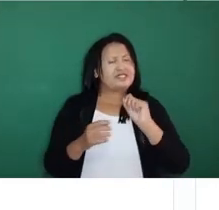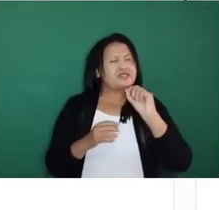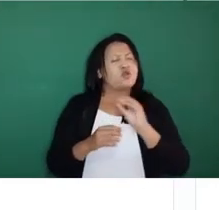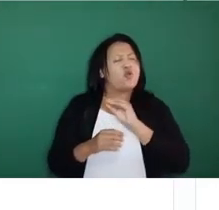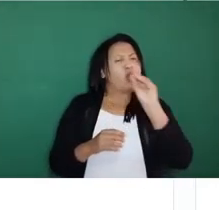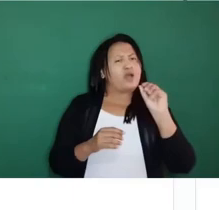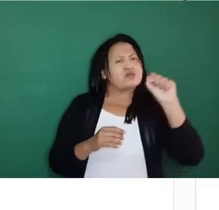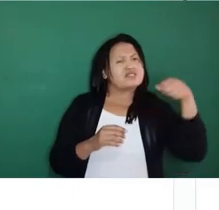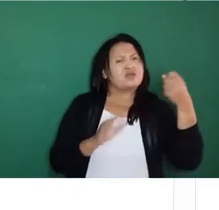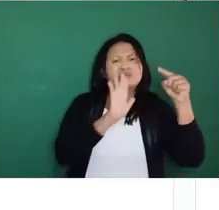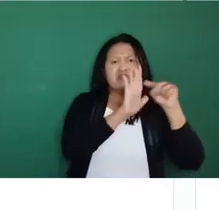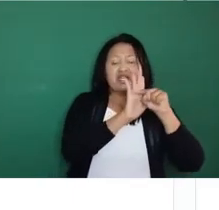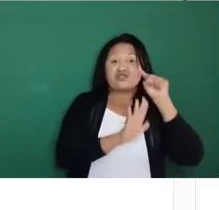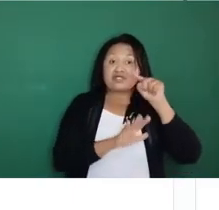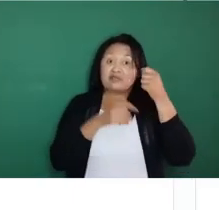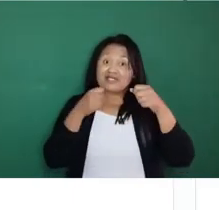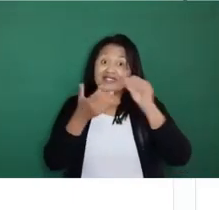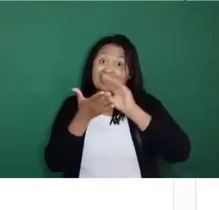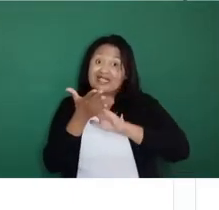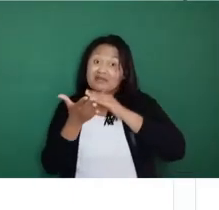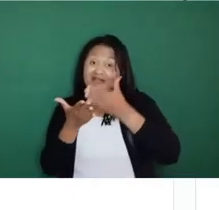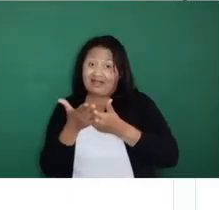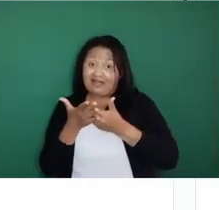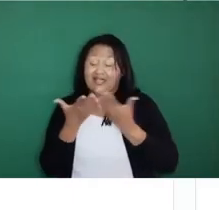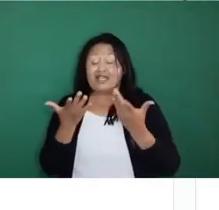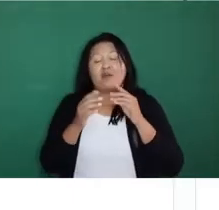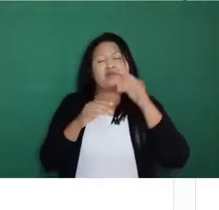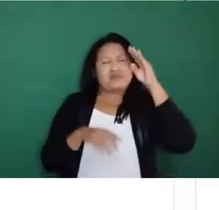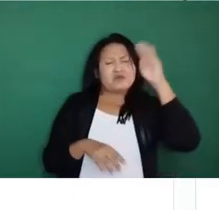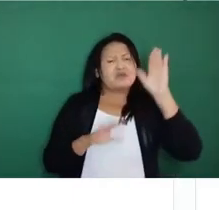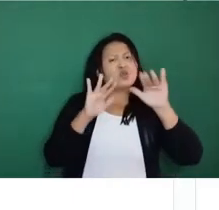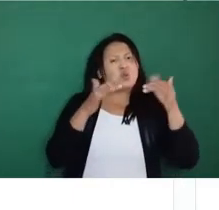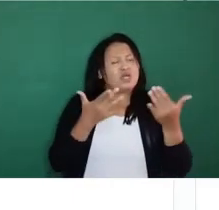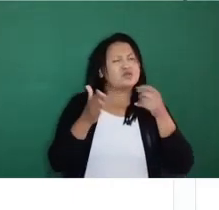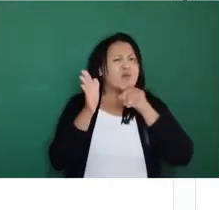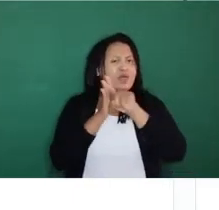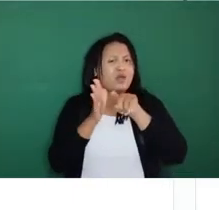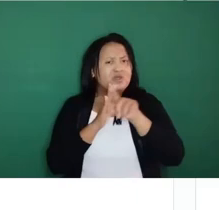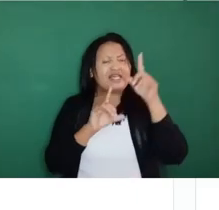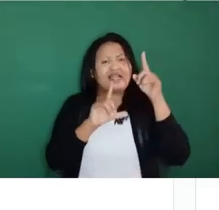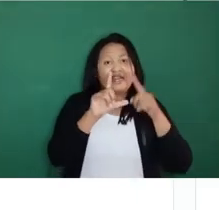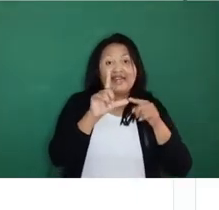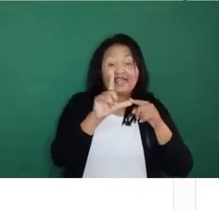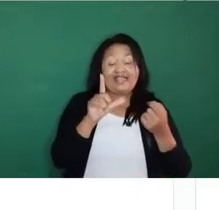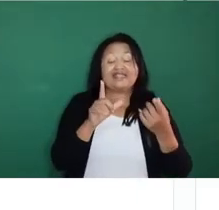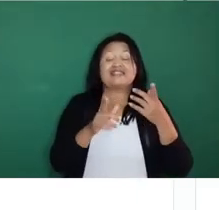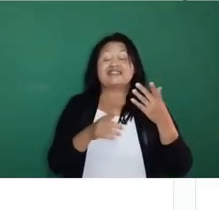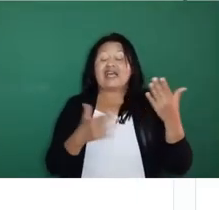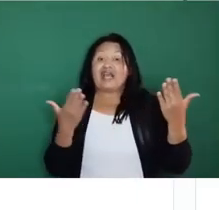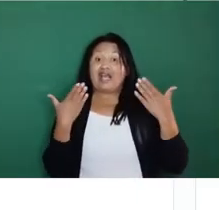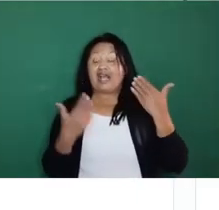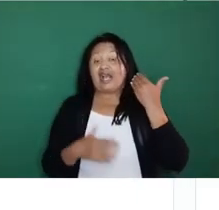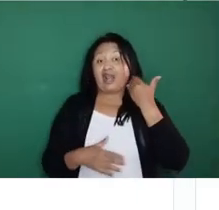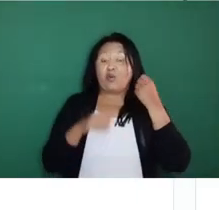então você tem que interpretar Principalmente quando a gente tá falando de questões da primeira lei da termodinâmica você tem que